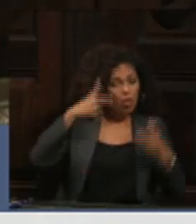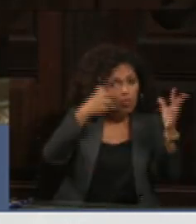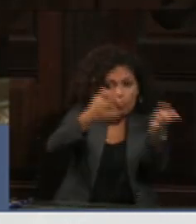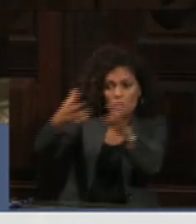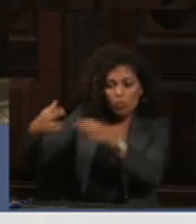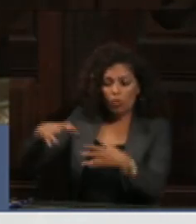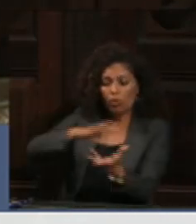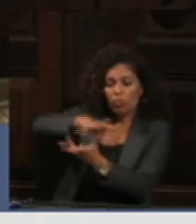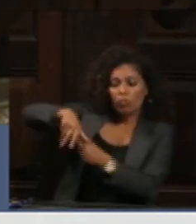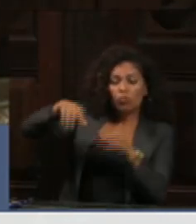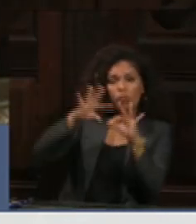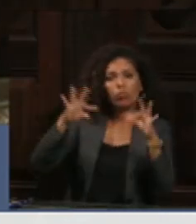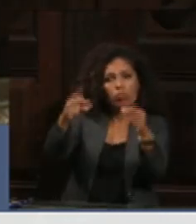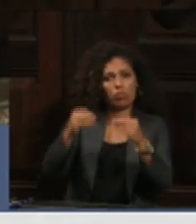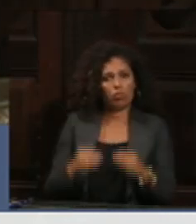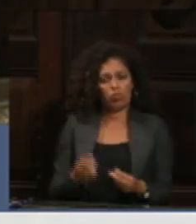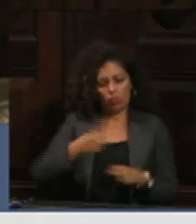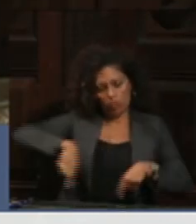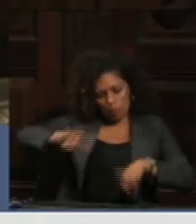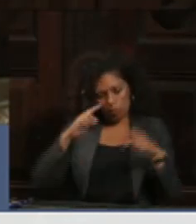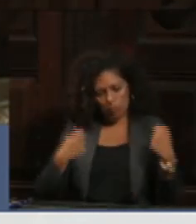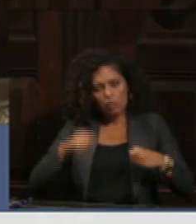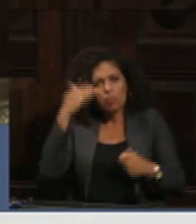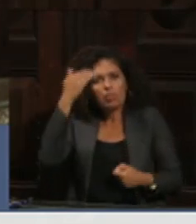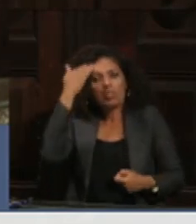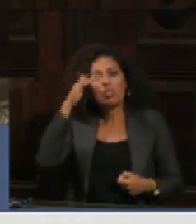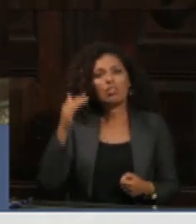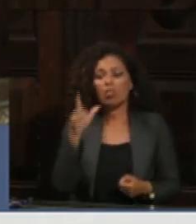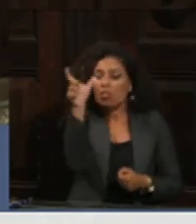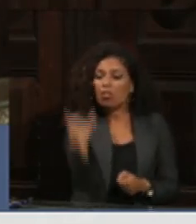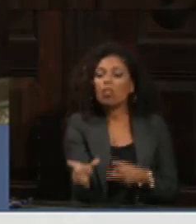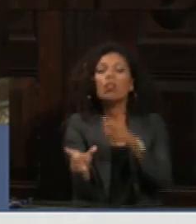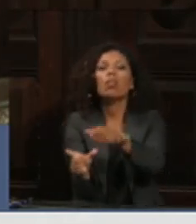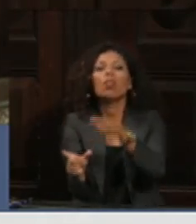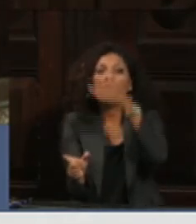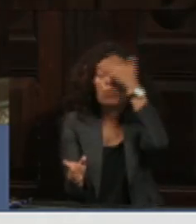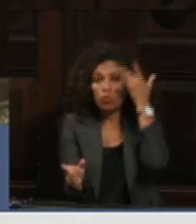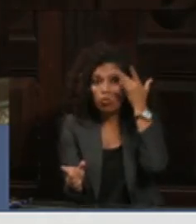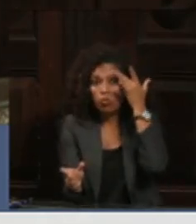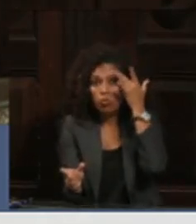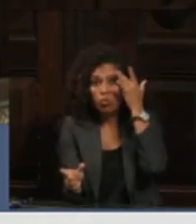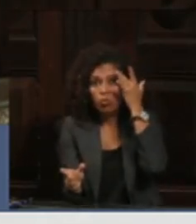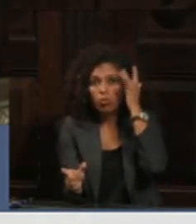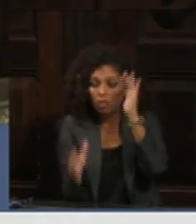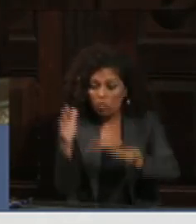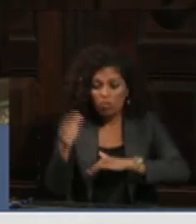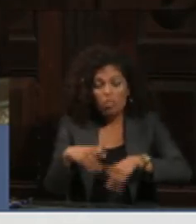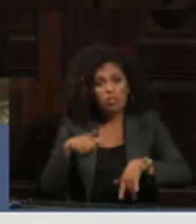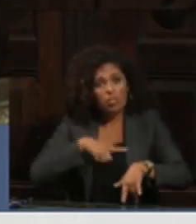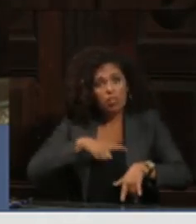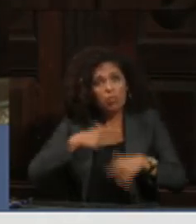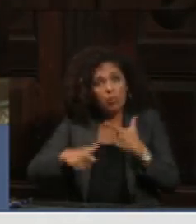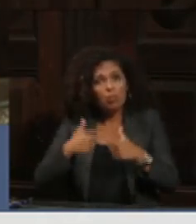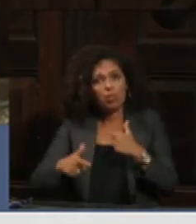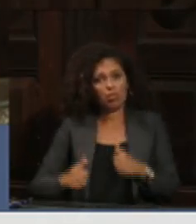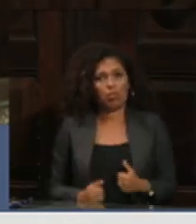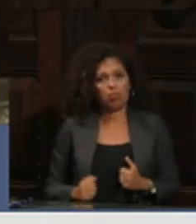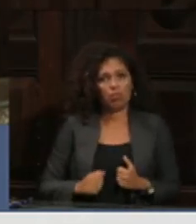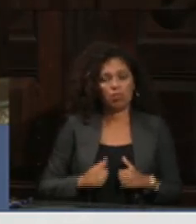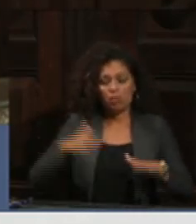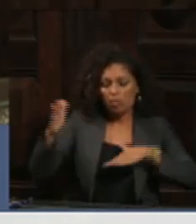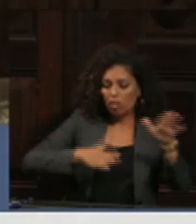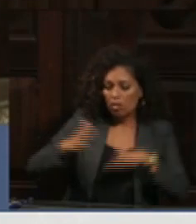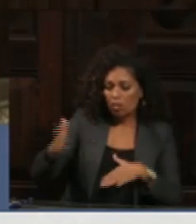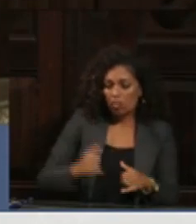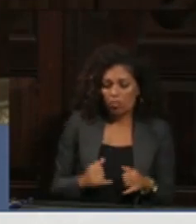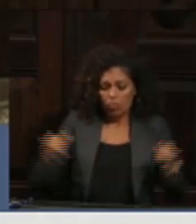nesse mundão. E precisamos entender que essa espécie falha, que essa espécie ela tem defeito e que ela em